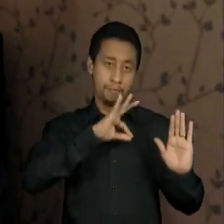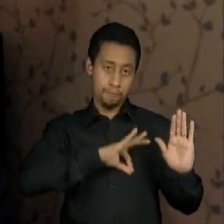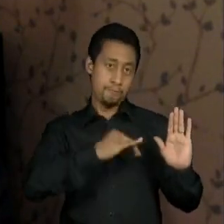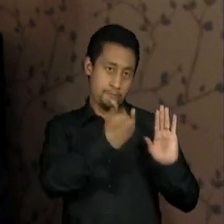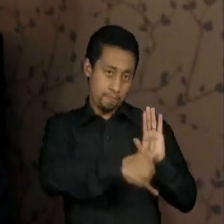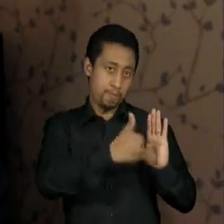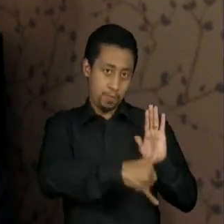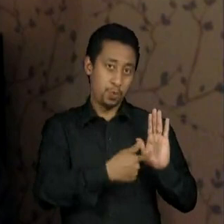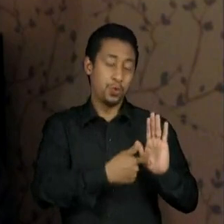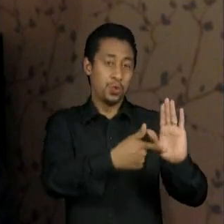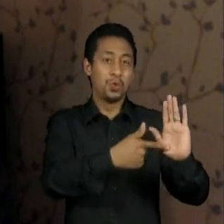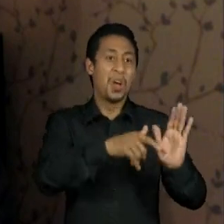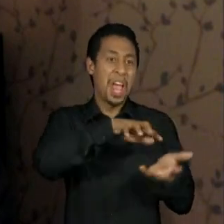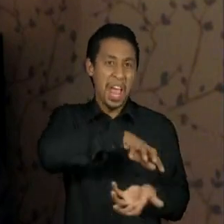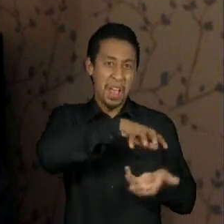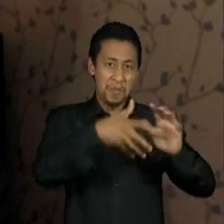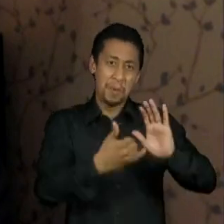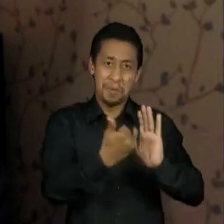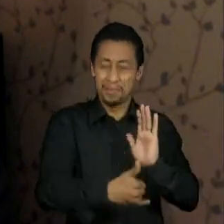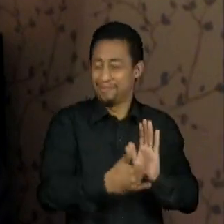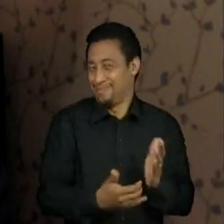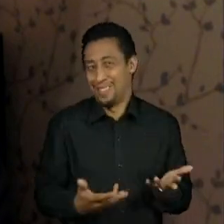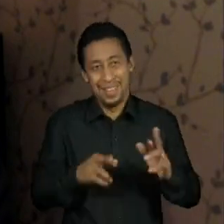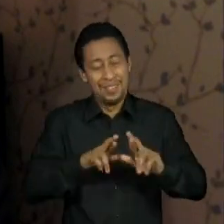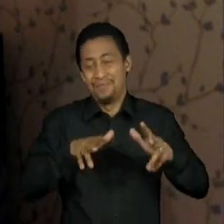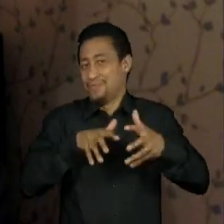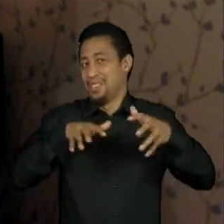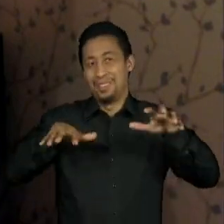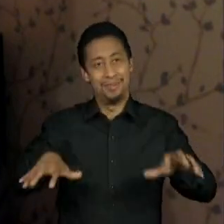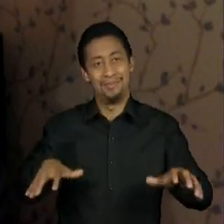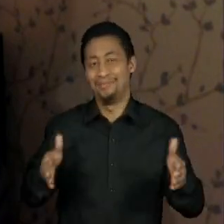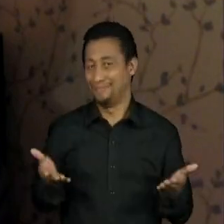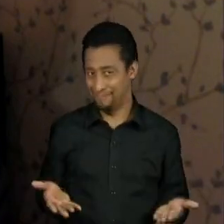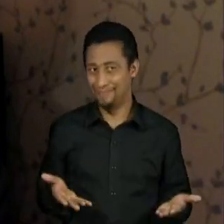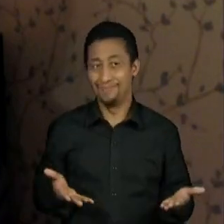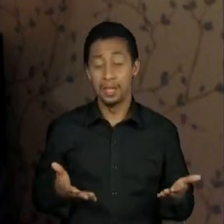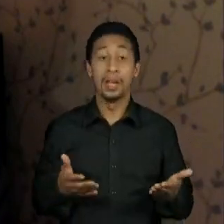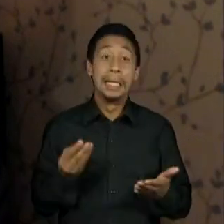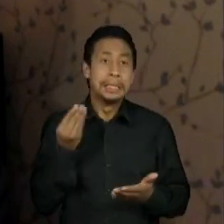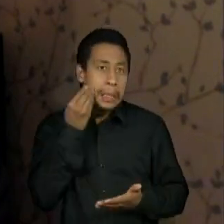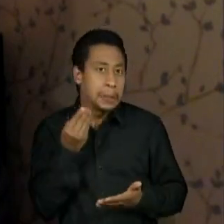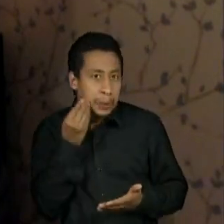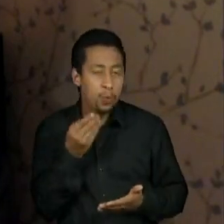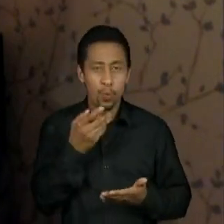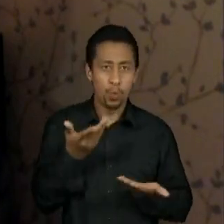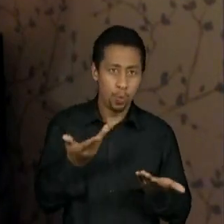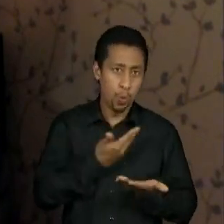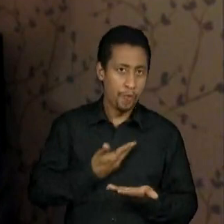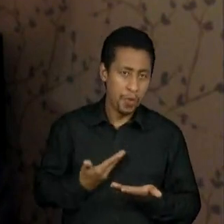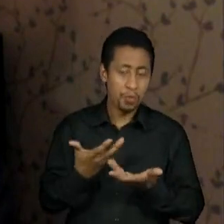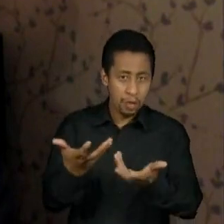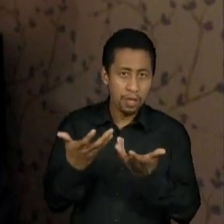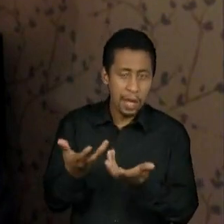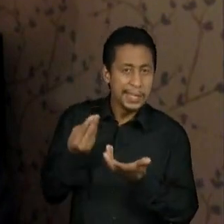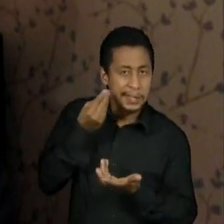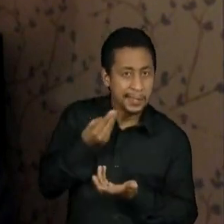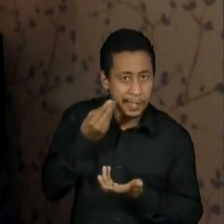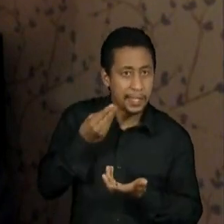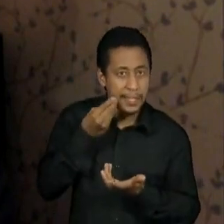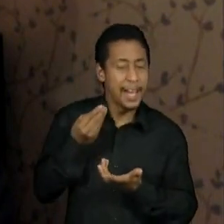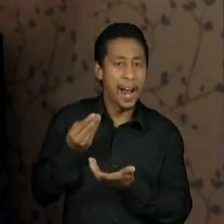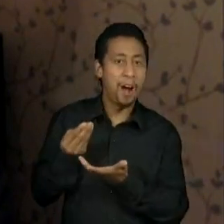CBS de reforma tributária. A lei do CBF, da CBS, é apenas uma tentativa do governo de recompor as